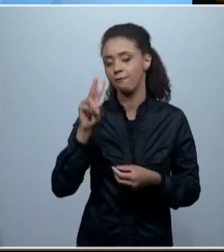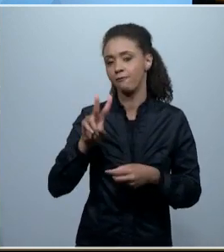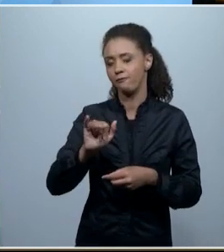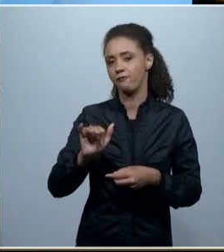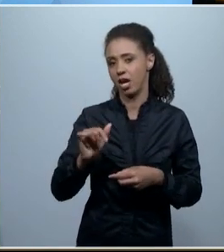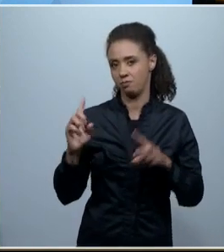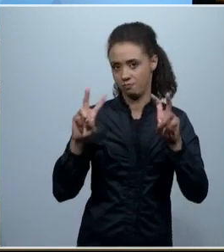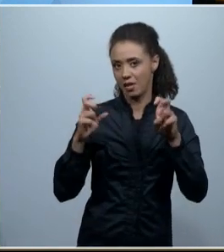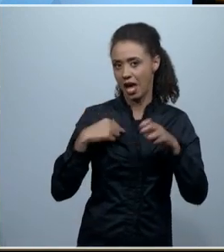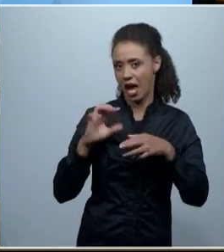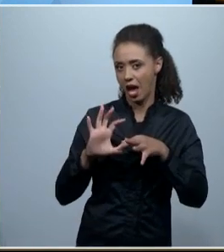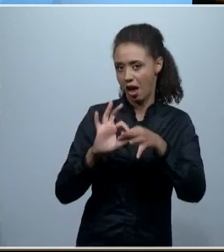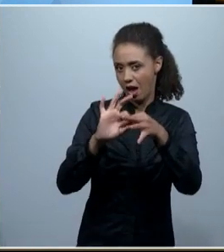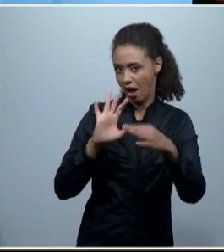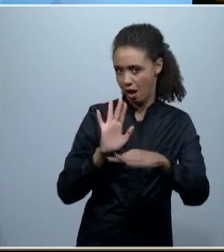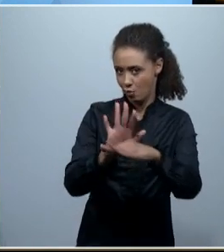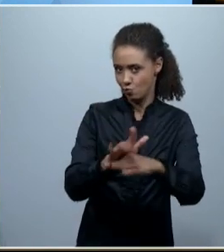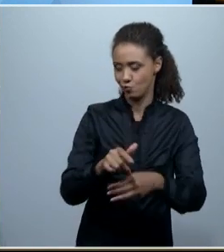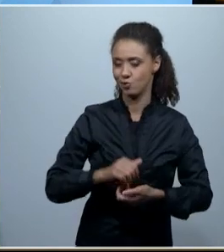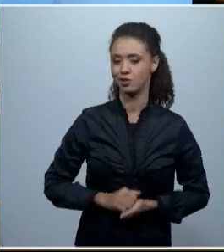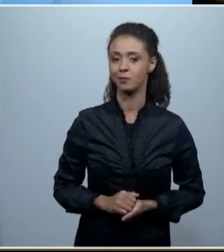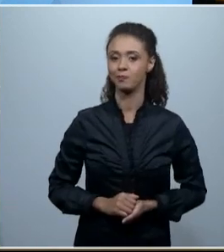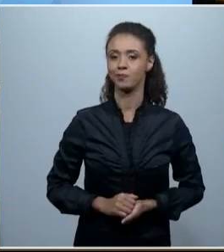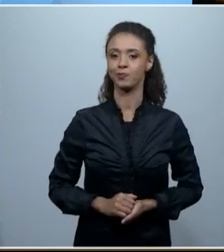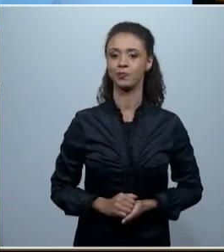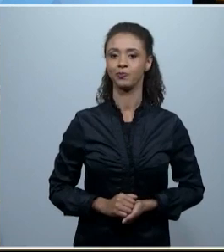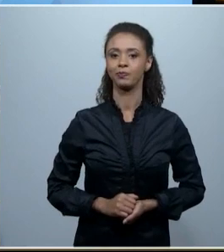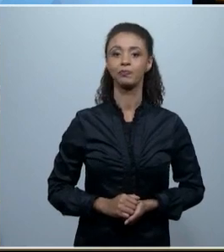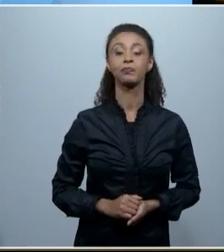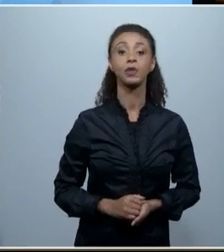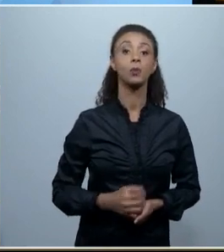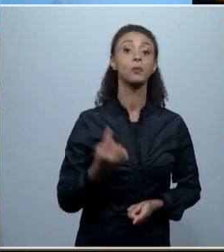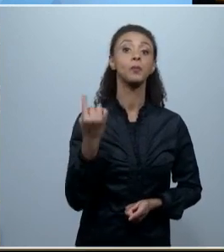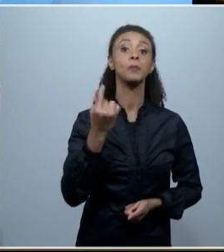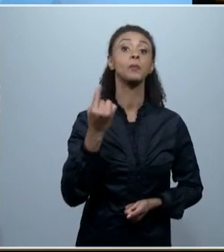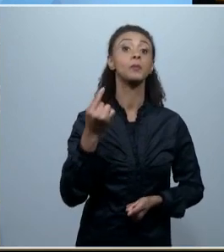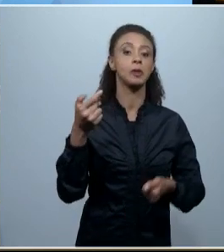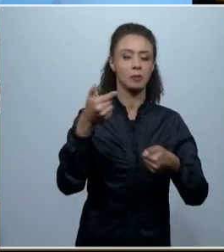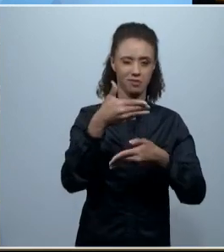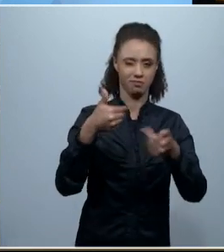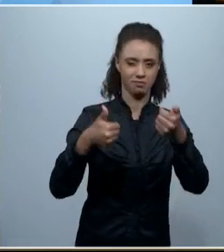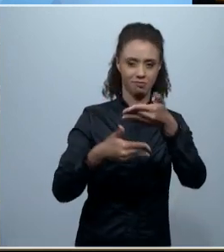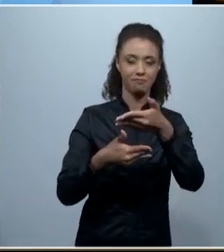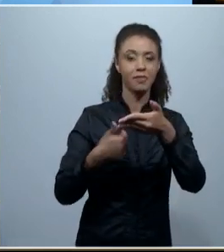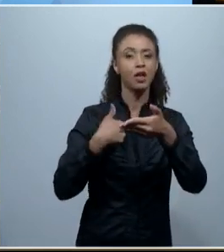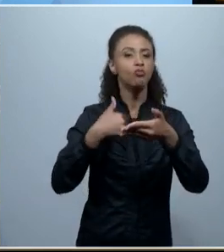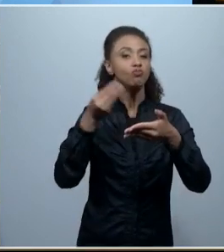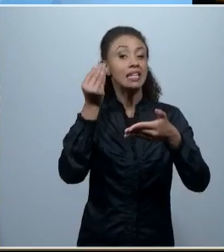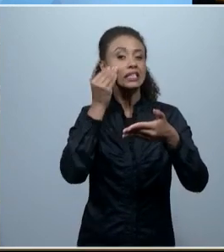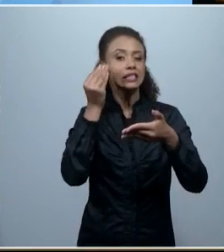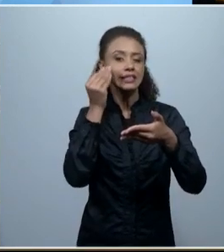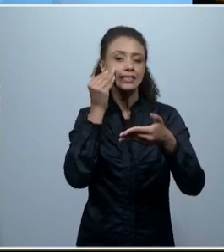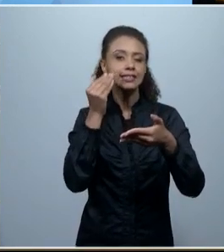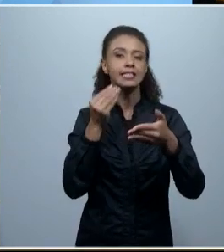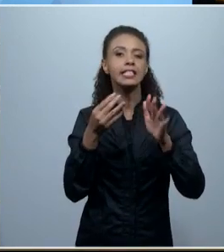vamos lá vamos começar então é se esse nosso primeiro slide aqui eu tentei reunir pra vocês